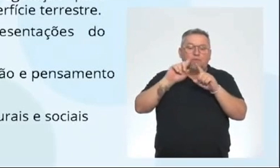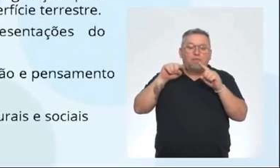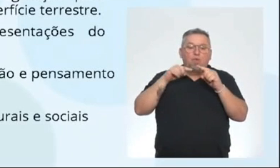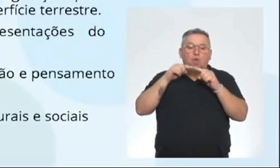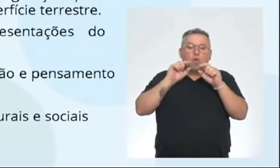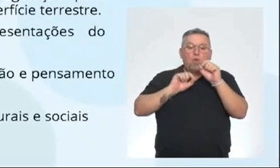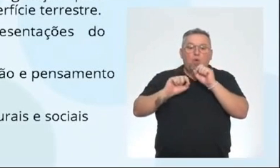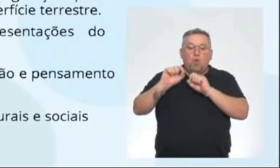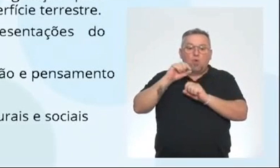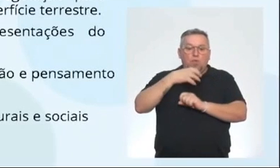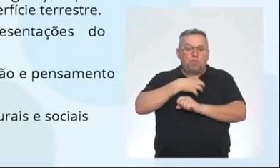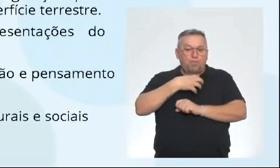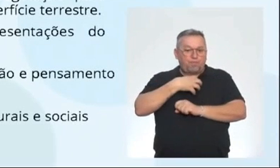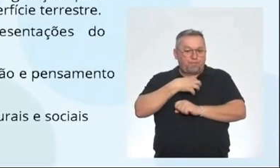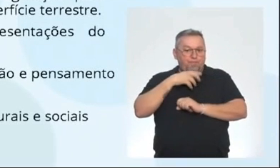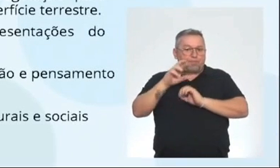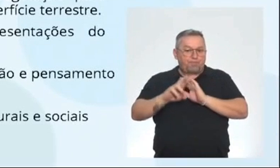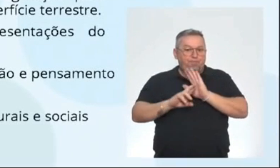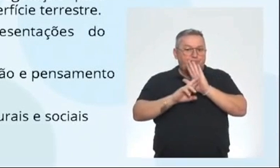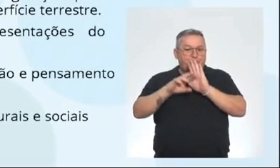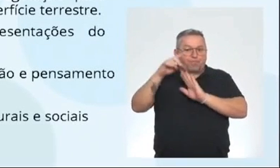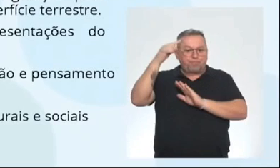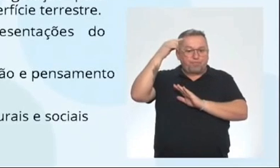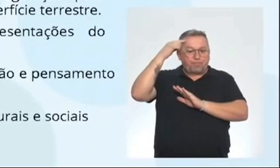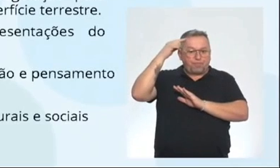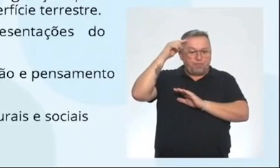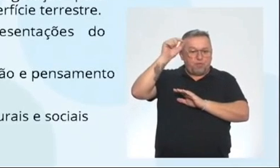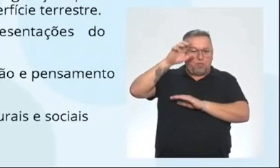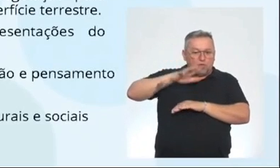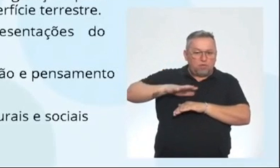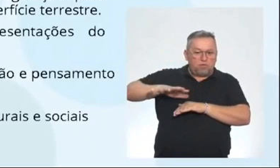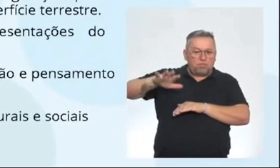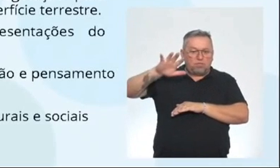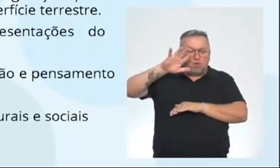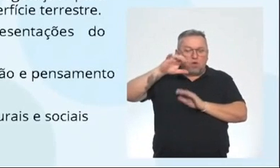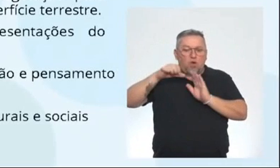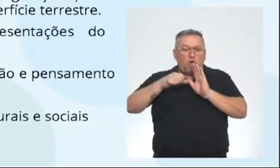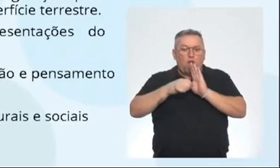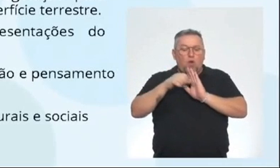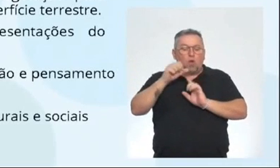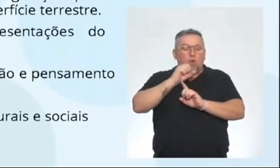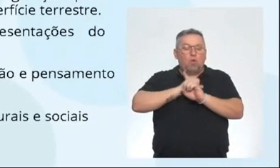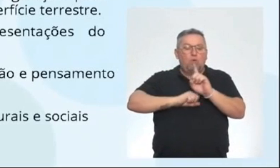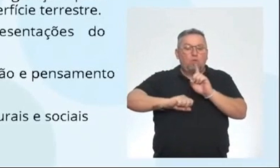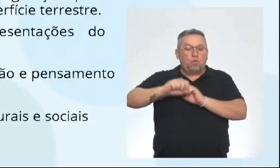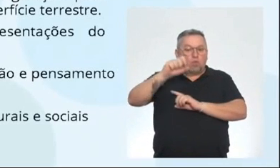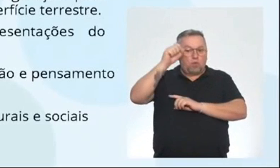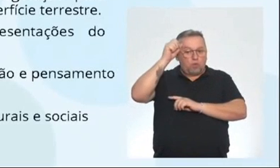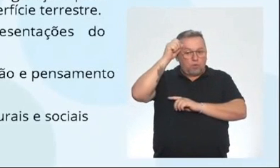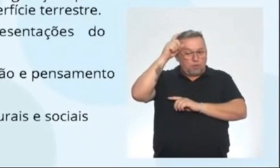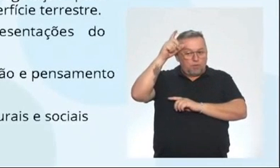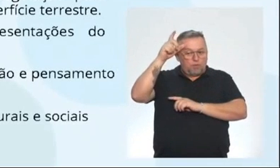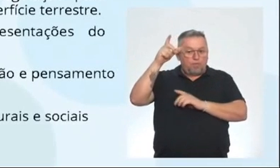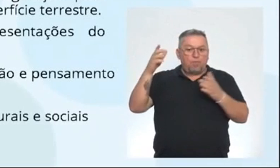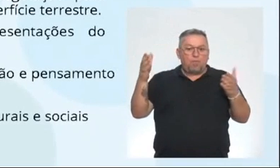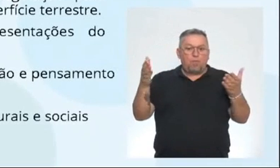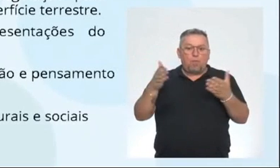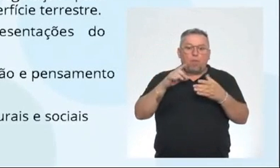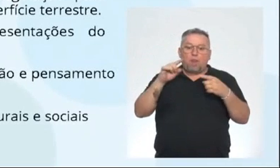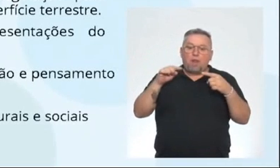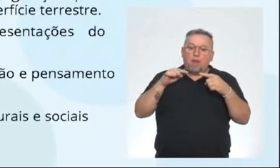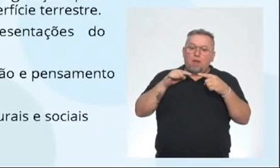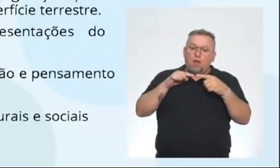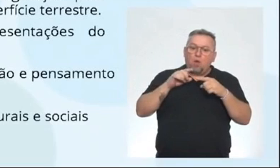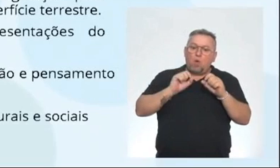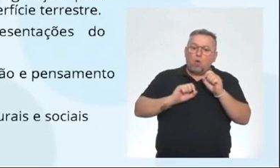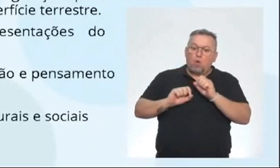formas de representação e pensamento espacial e identidade sociocultural. E objeto de